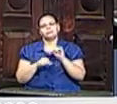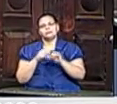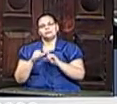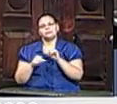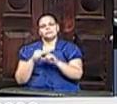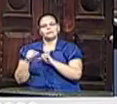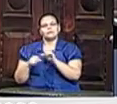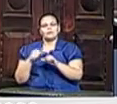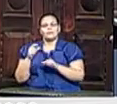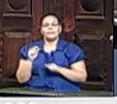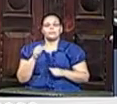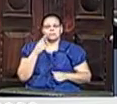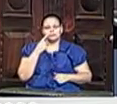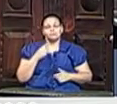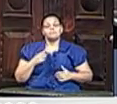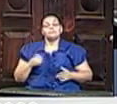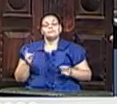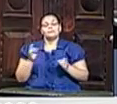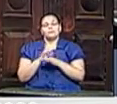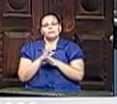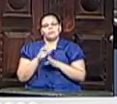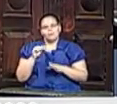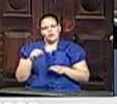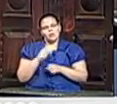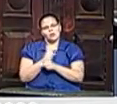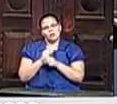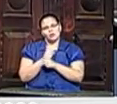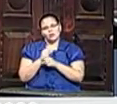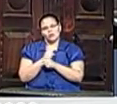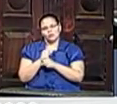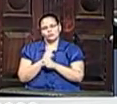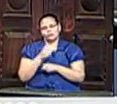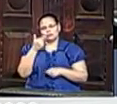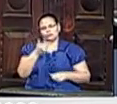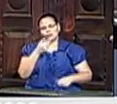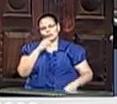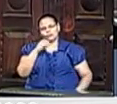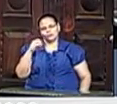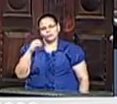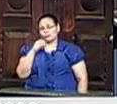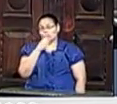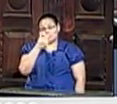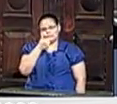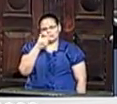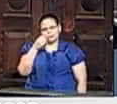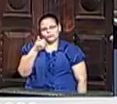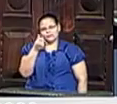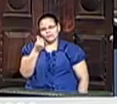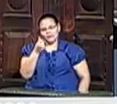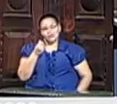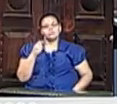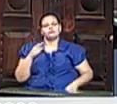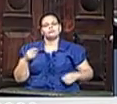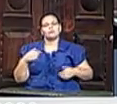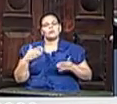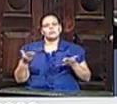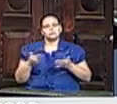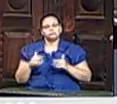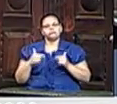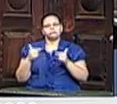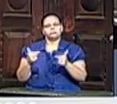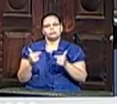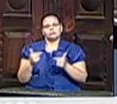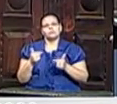efeitos fossem plenos. É neste ano de 2016 que entra em pleno vigor o disposto nessa